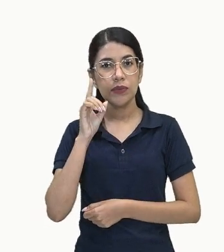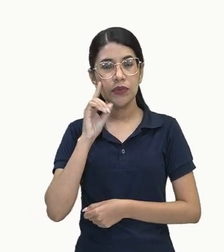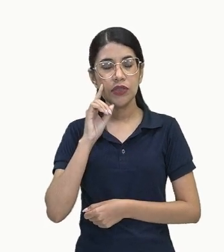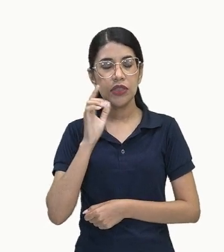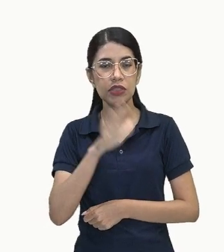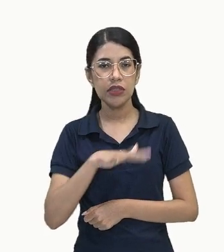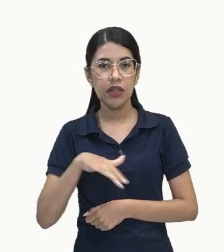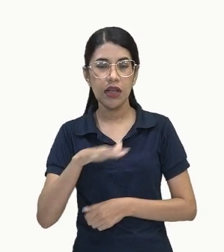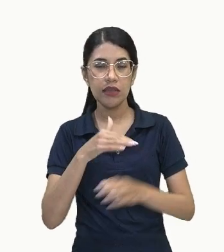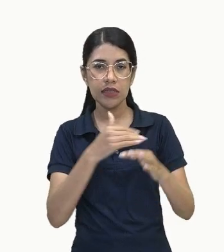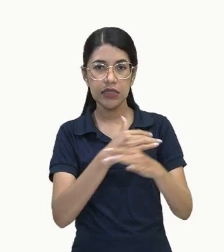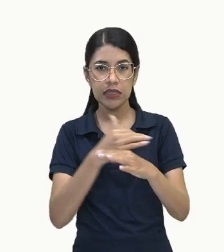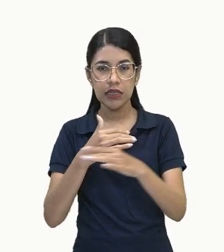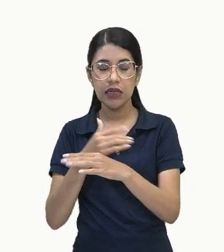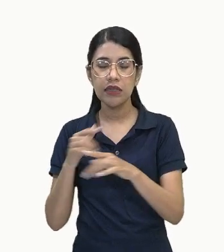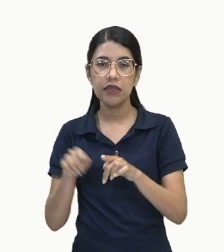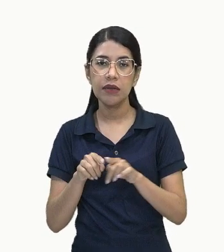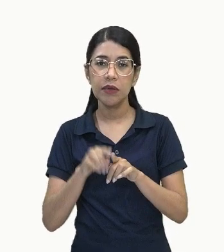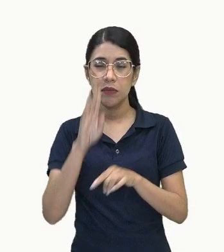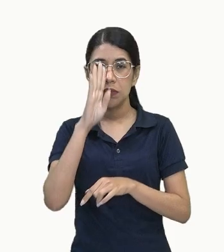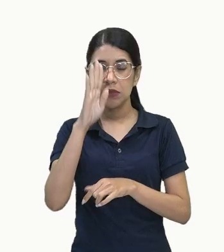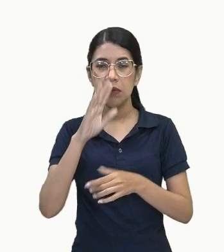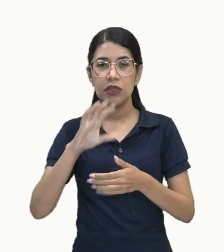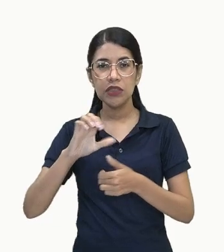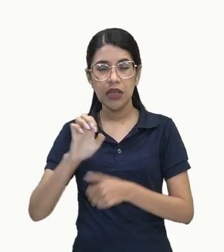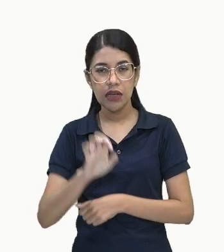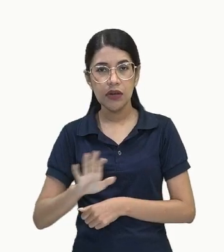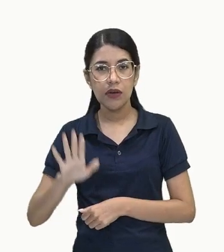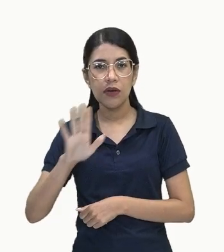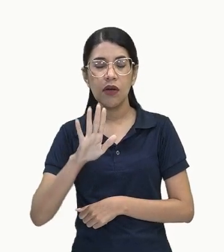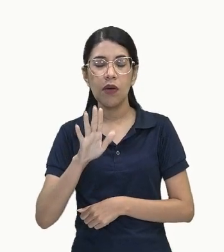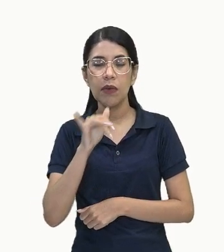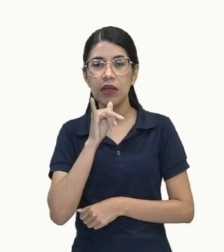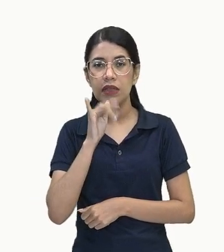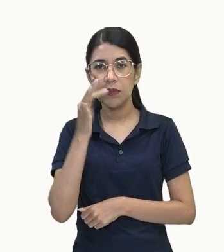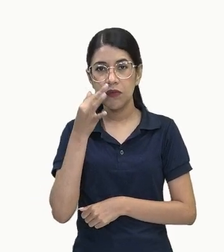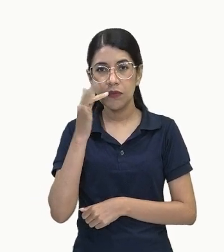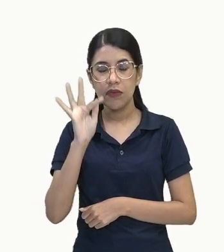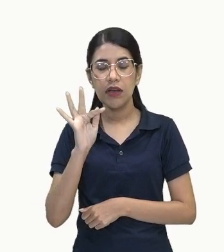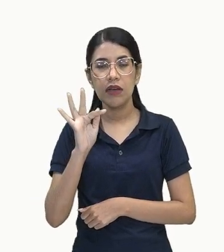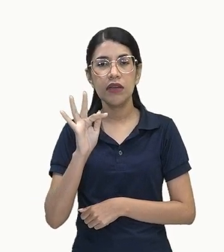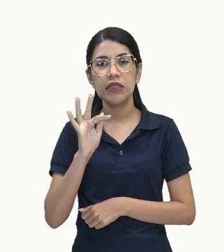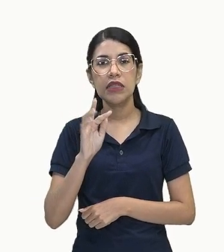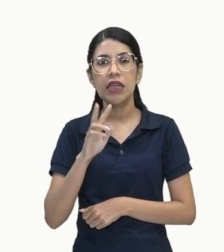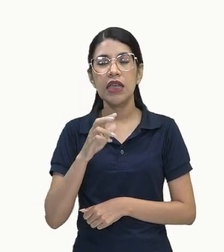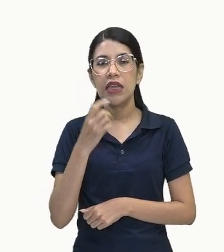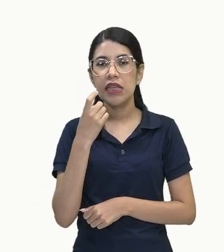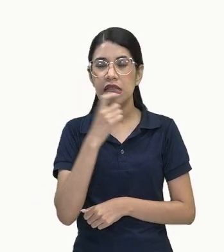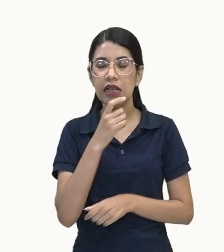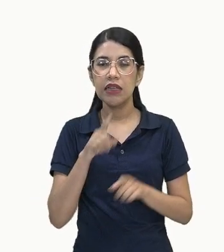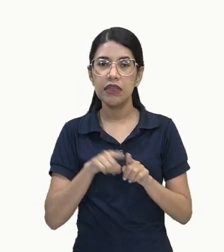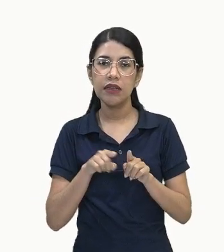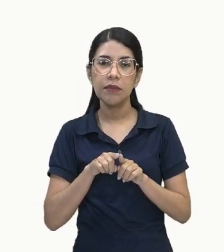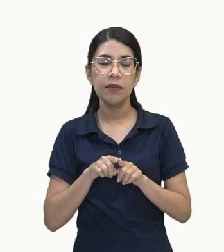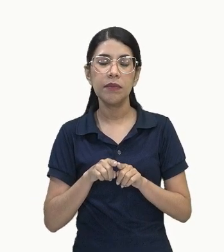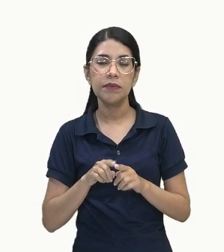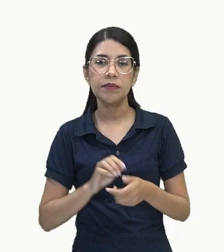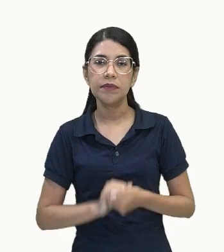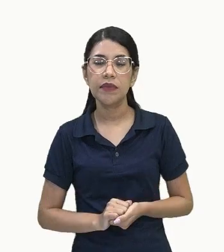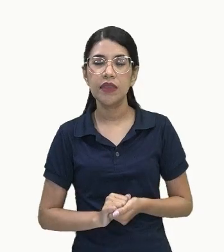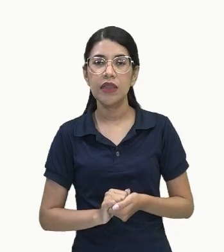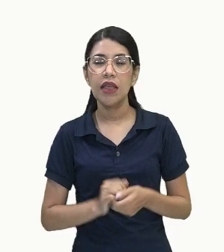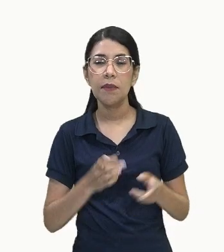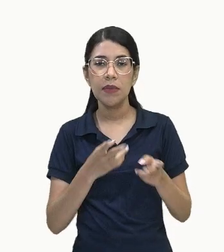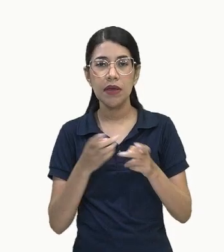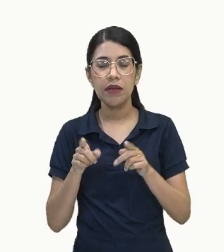urbanos, principalmente no continente europeu, como Paris, Londres e Viena. E era visto na moda, nos cafés, no